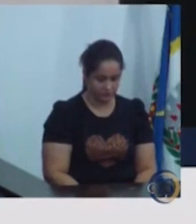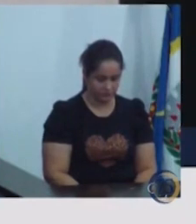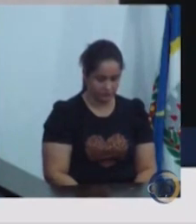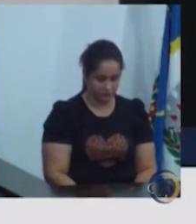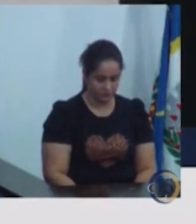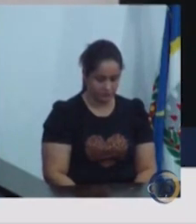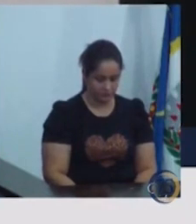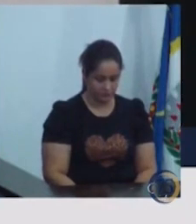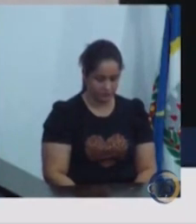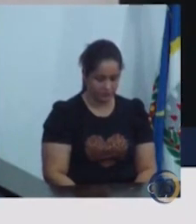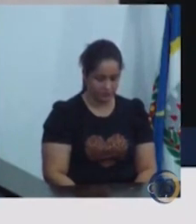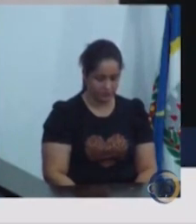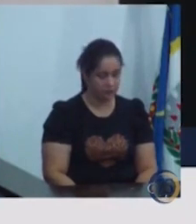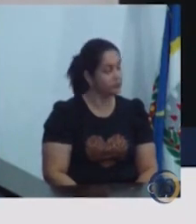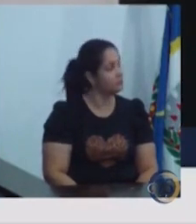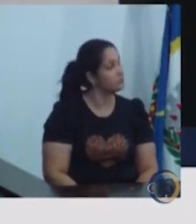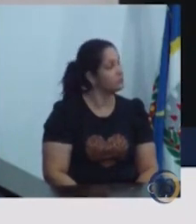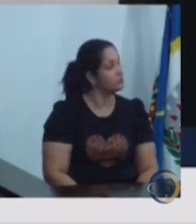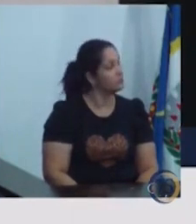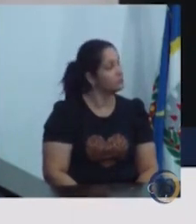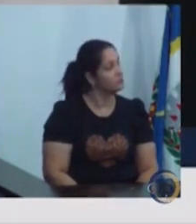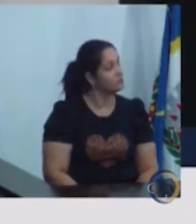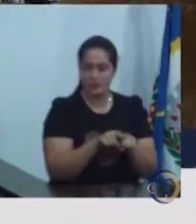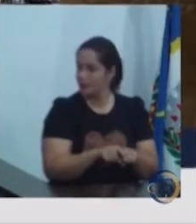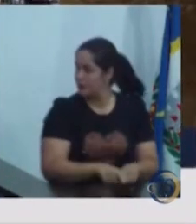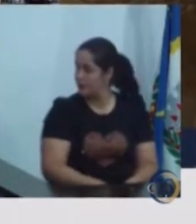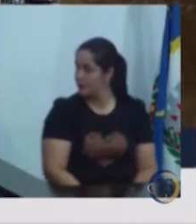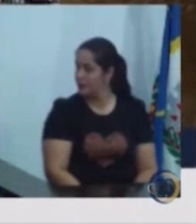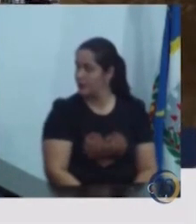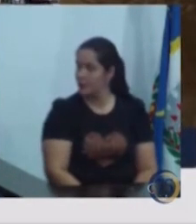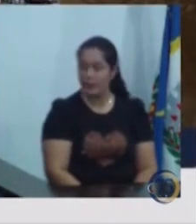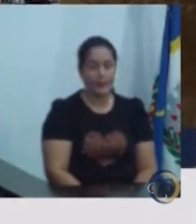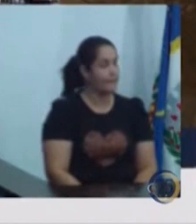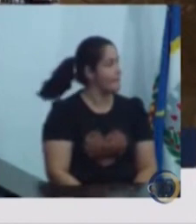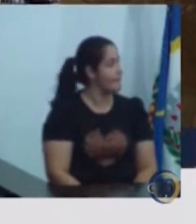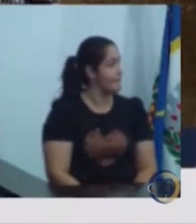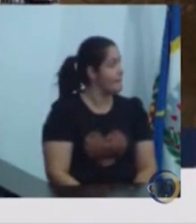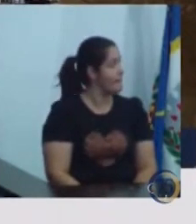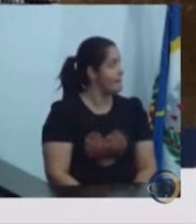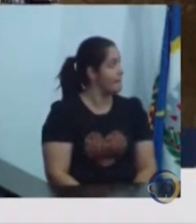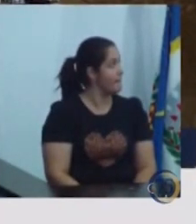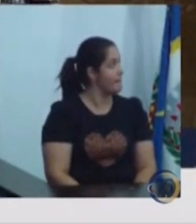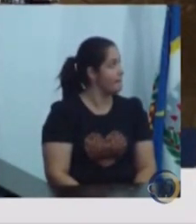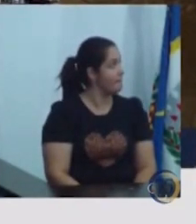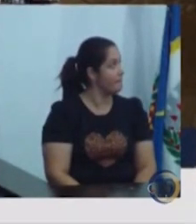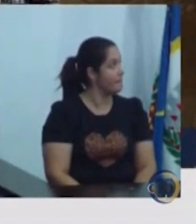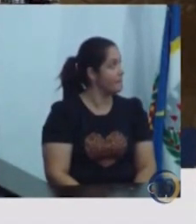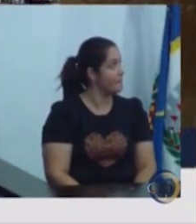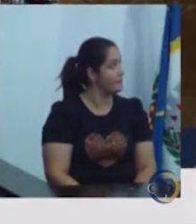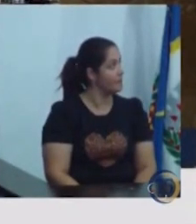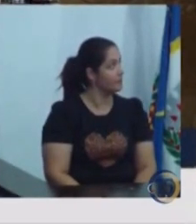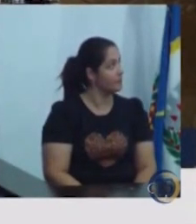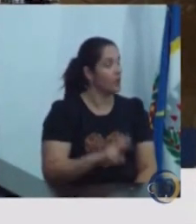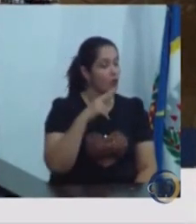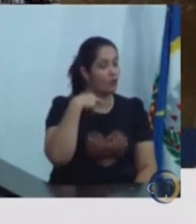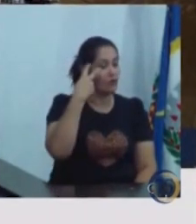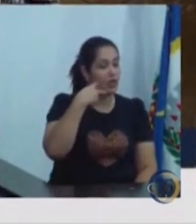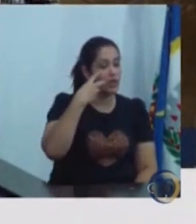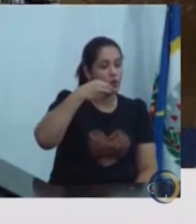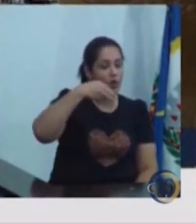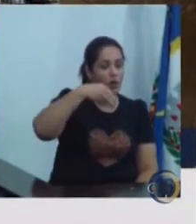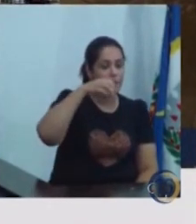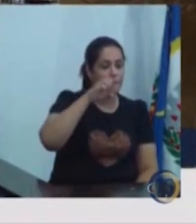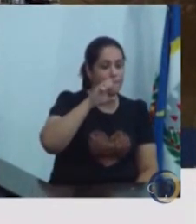que discursou foi o vereador Osmair Ferrari, que destacou que teve reivindicação atendida pela prefeitura, que iniciou